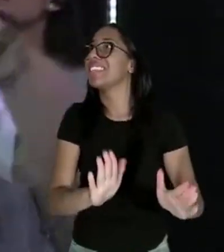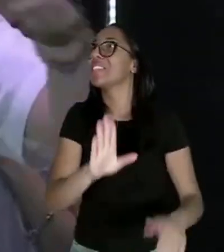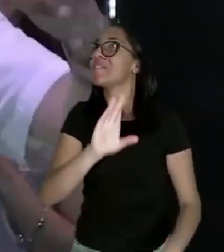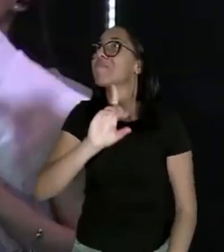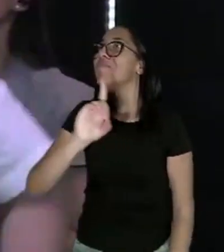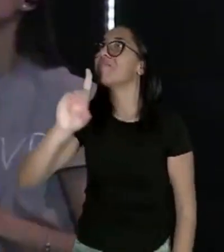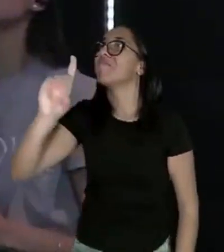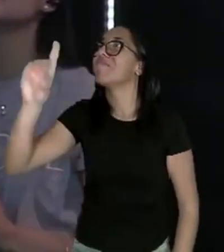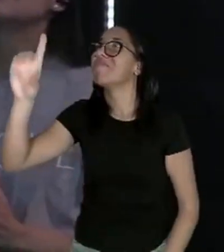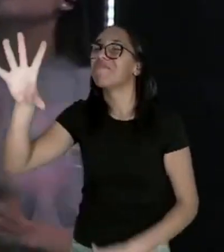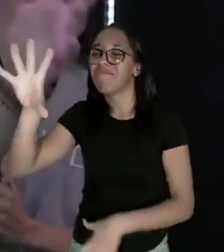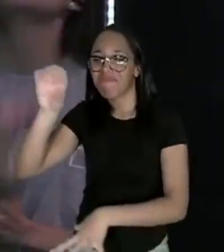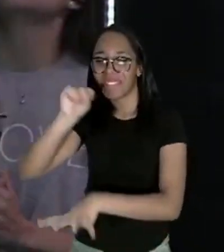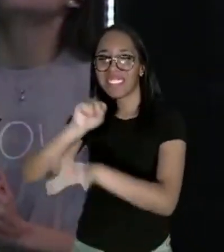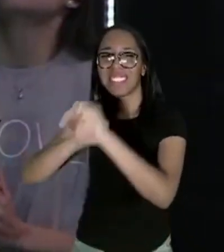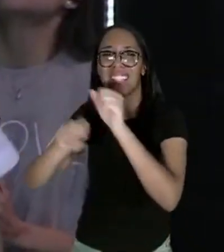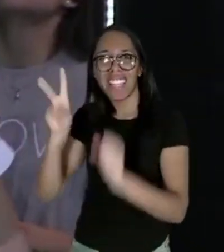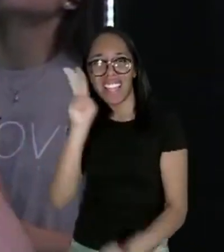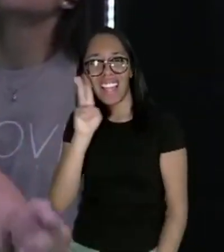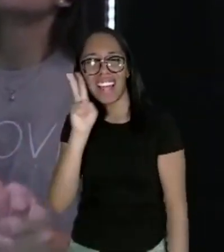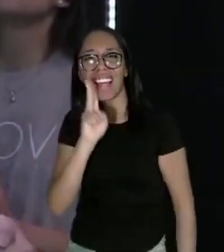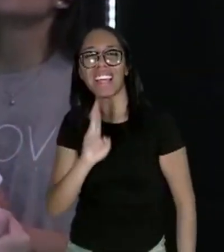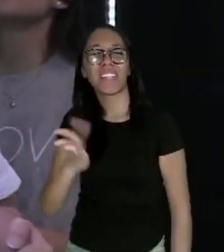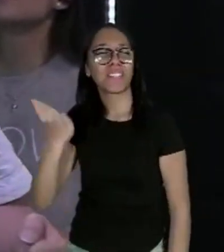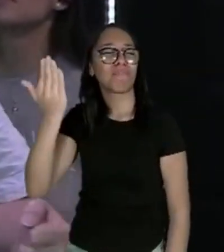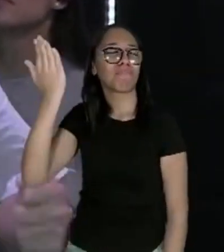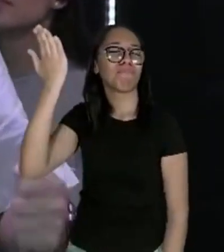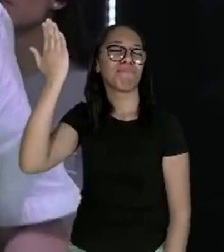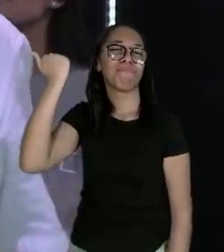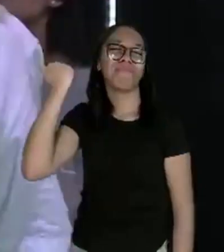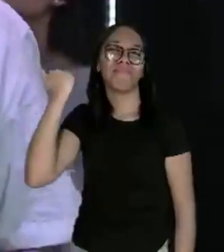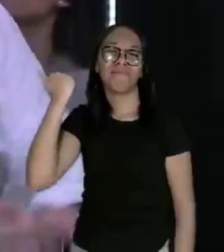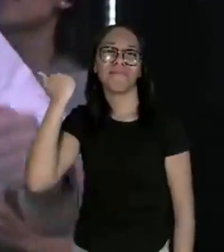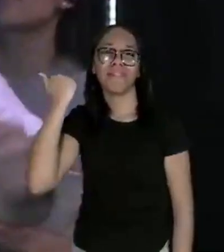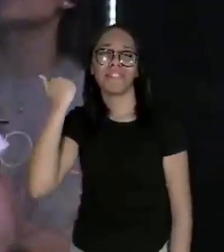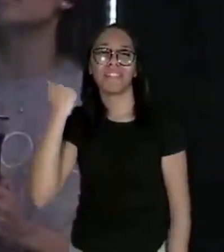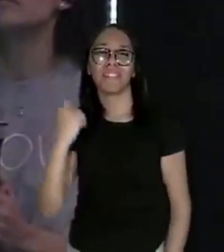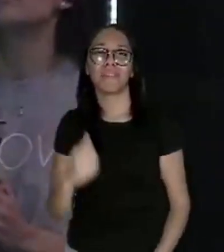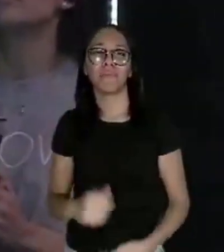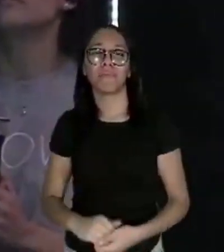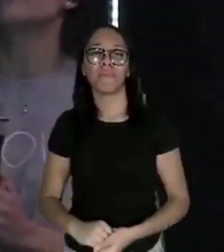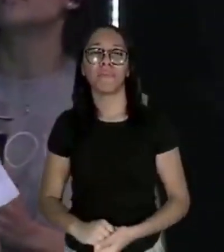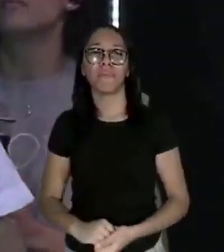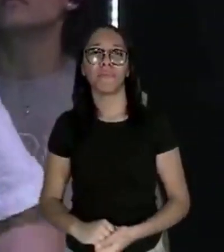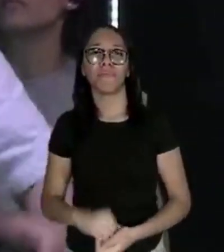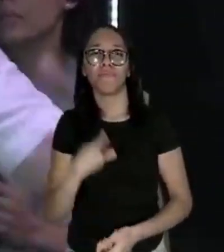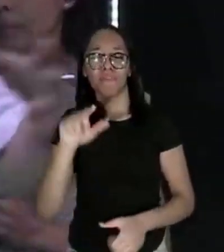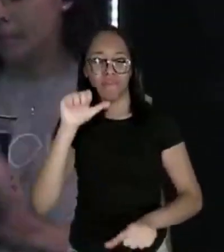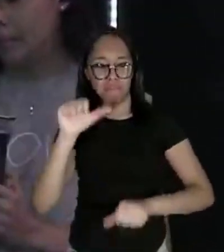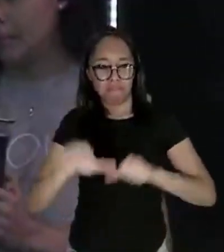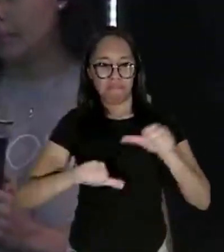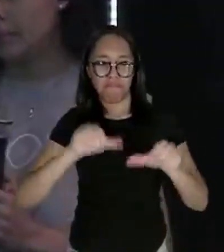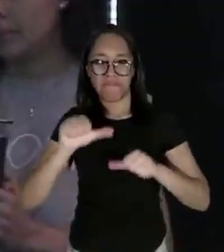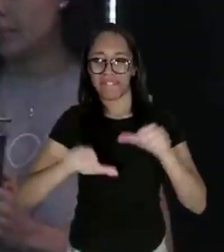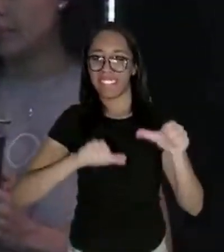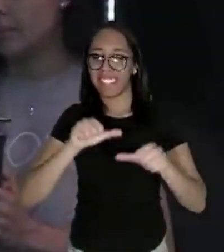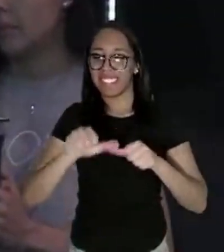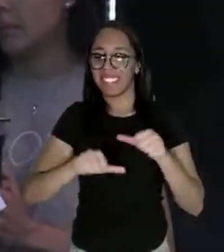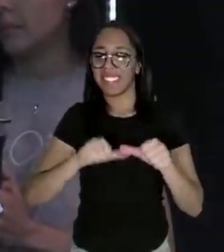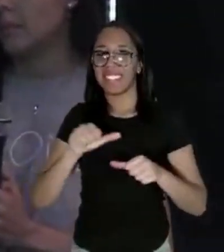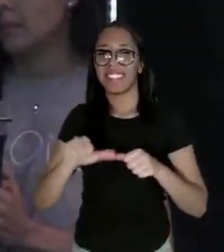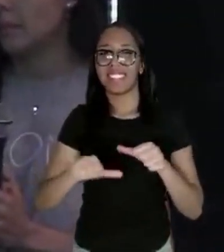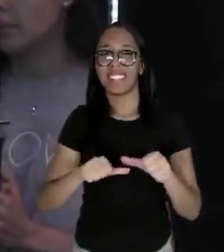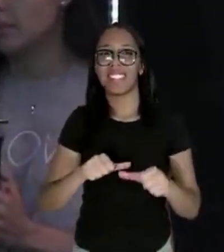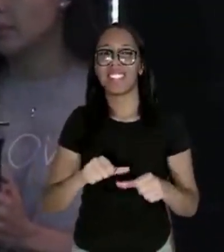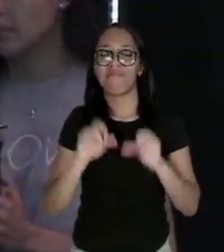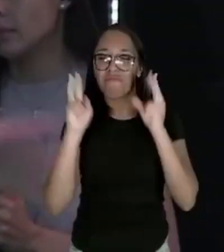ia embora, lembra dessa fase? A angústia ia embora, e você, quando acabava o culto, ia para casa parecendo um gigante, e aí você